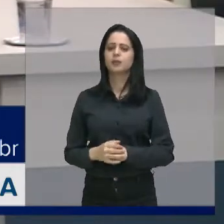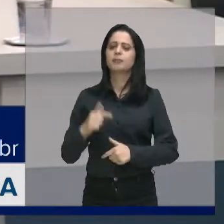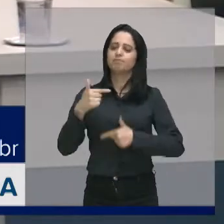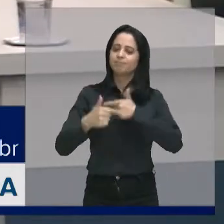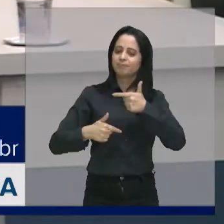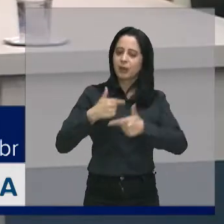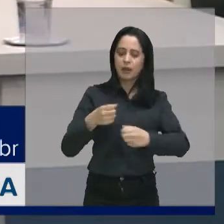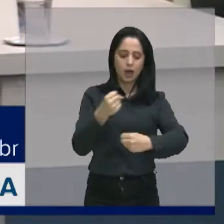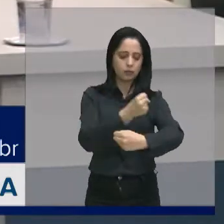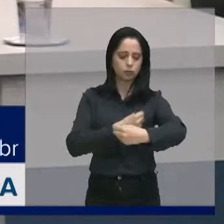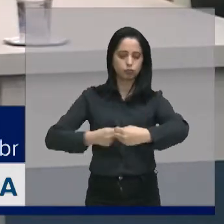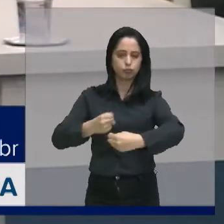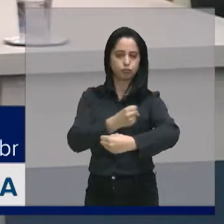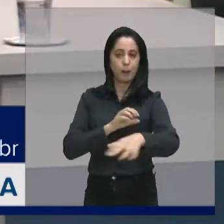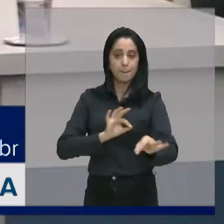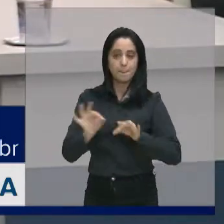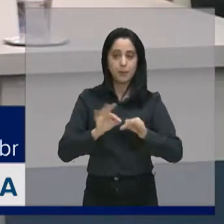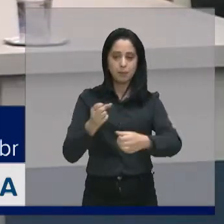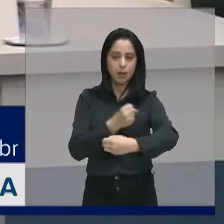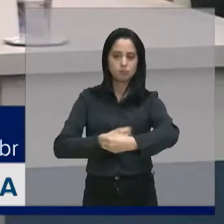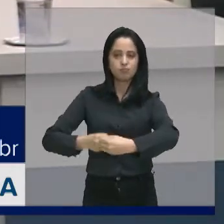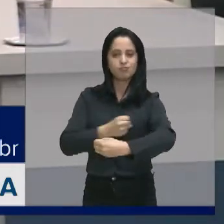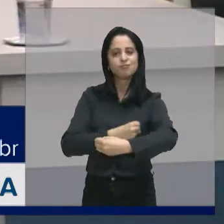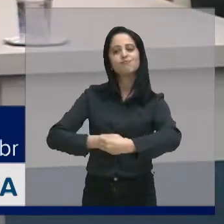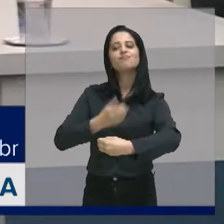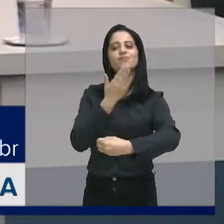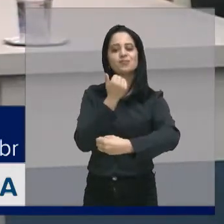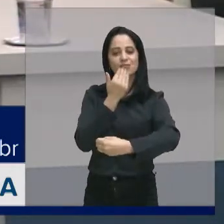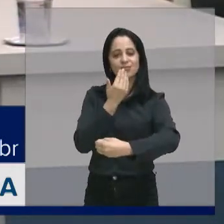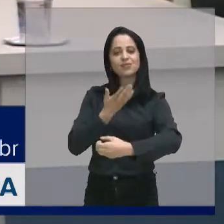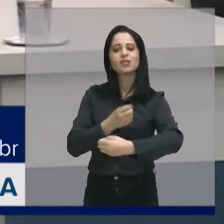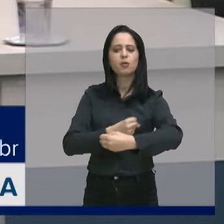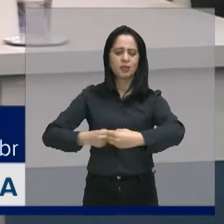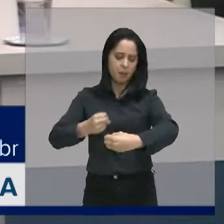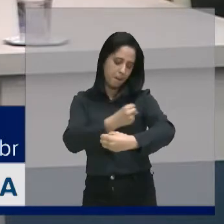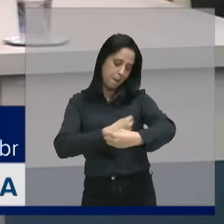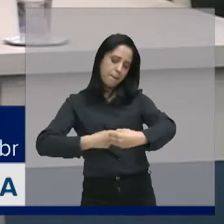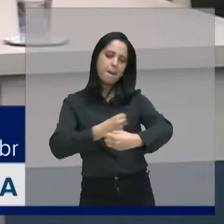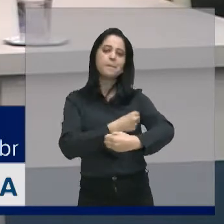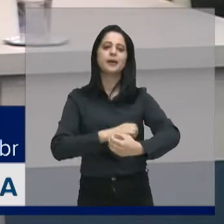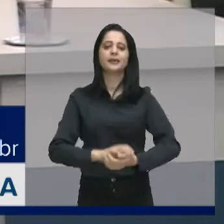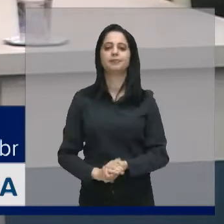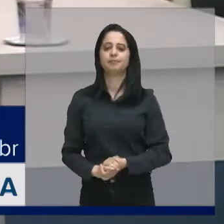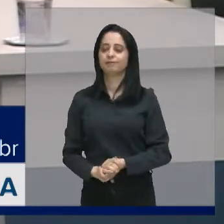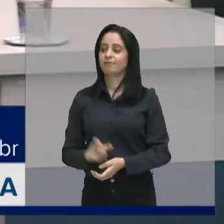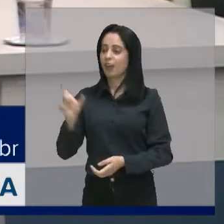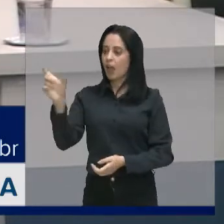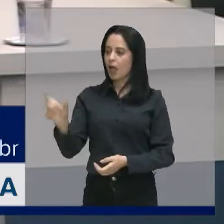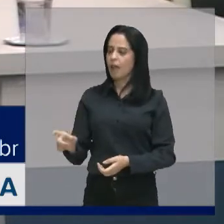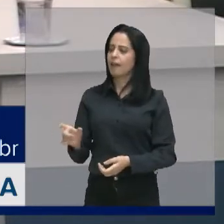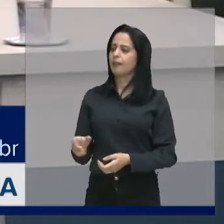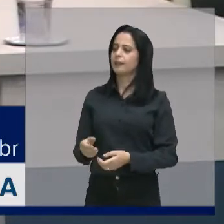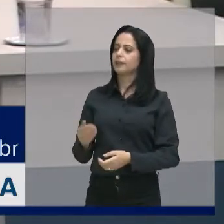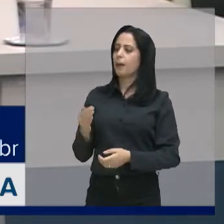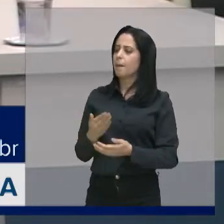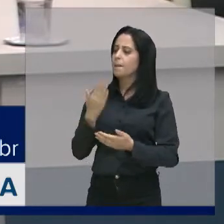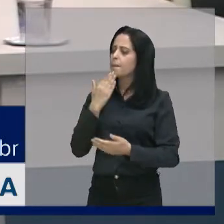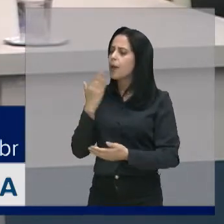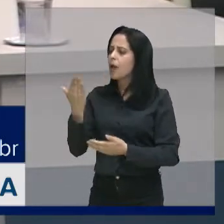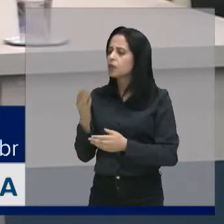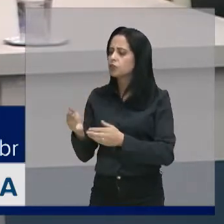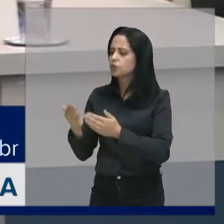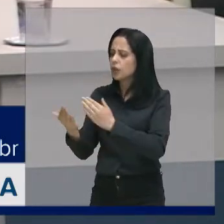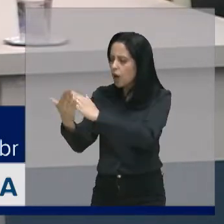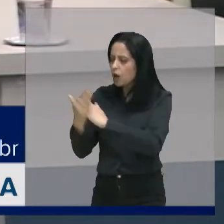a refeição das crianças e sempre que era convidado a colaborar em algum evento, respondia sempre com prontidão.